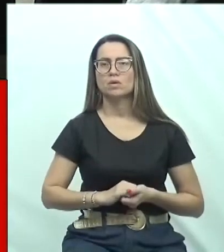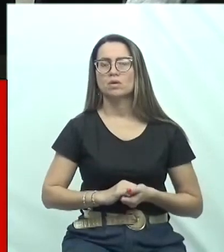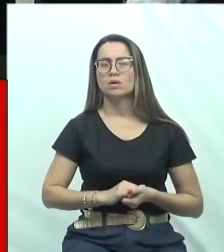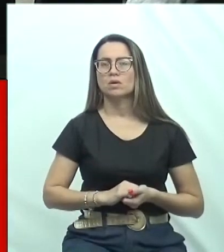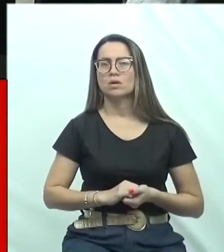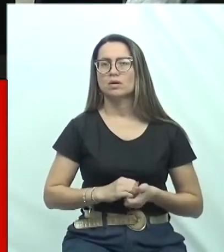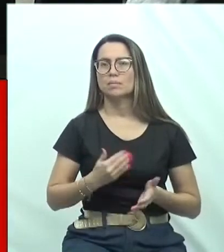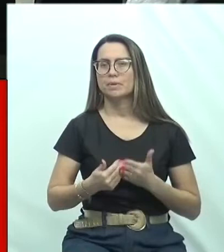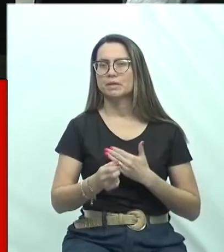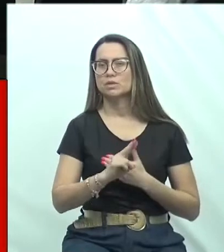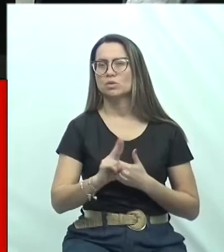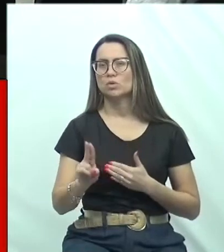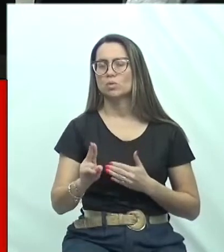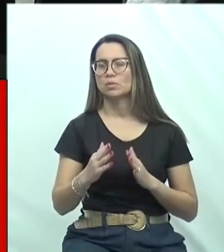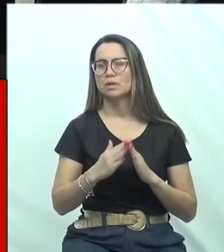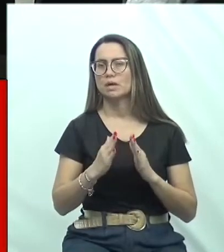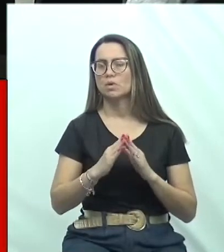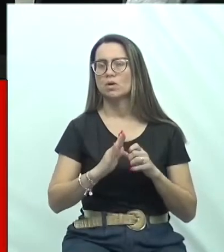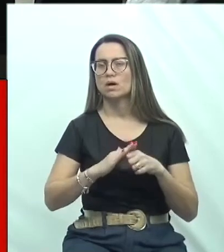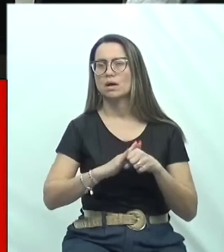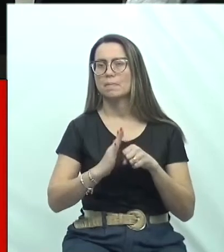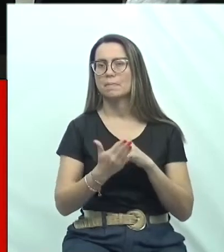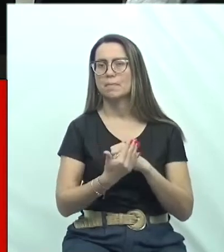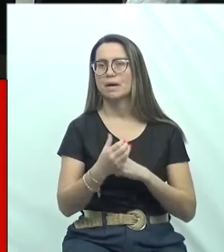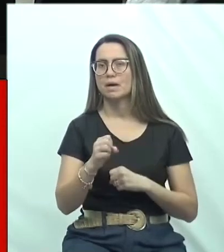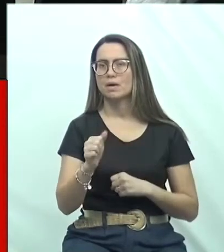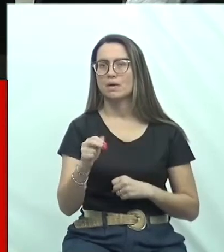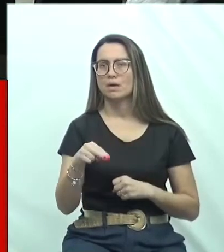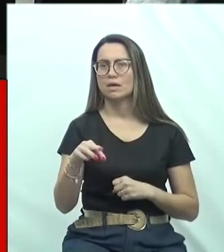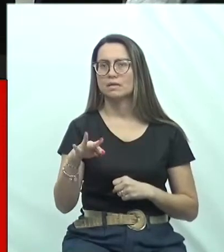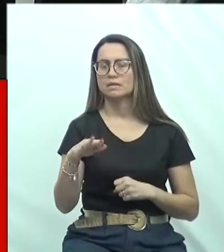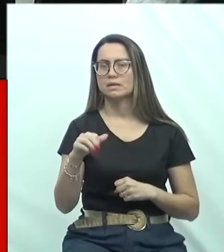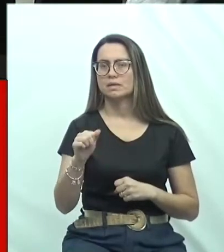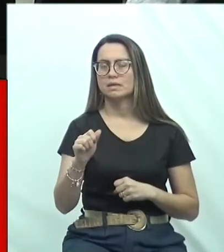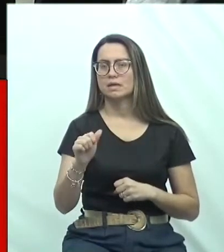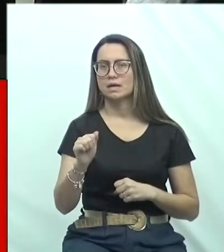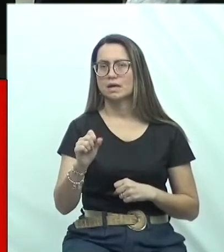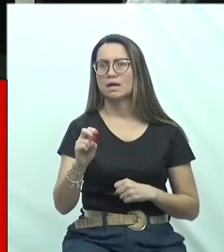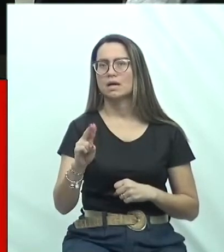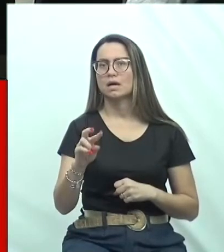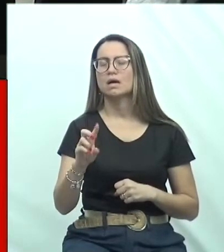número 41, bairro Santa Augusta. Requerimento